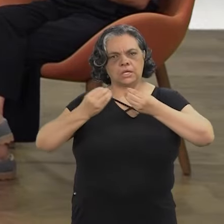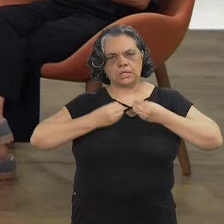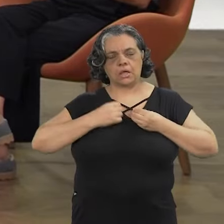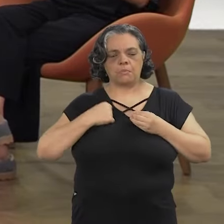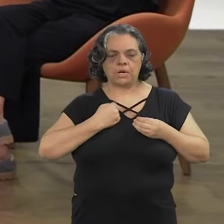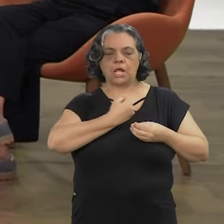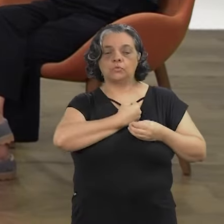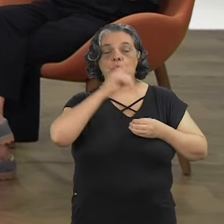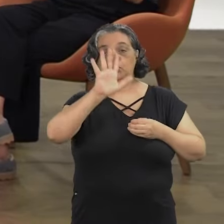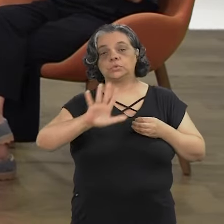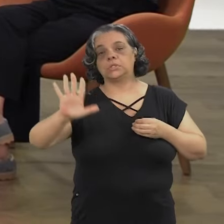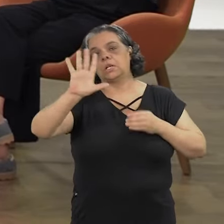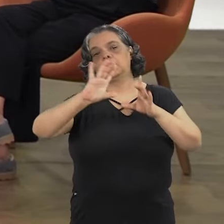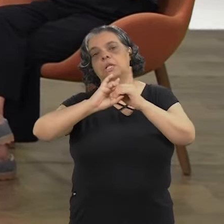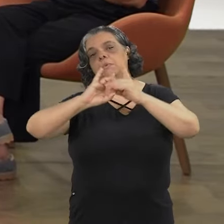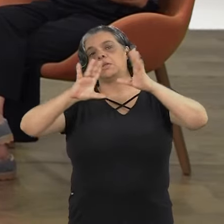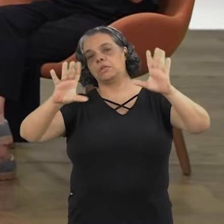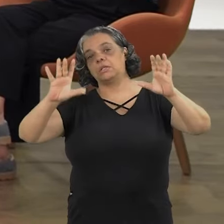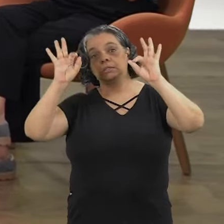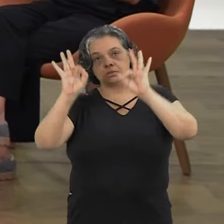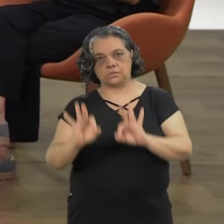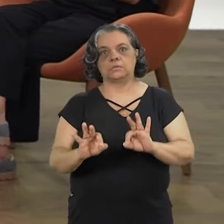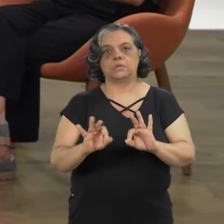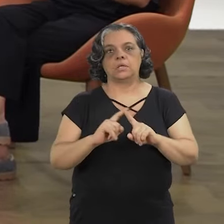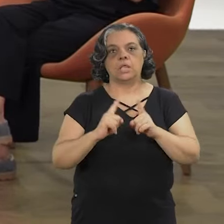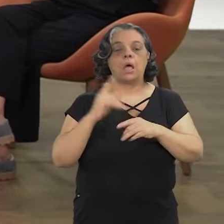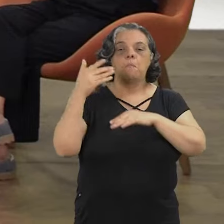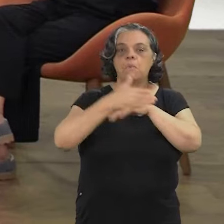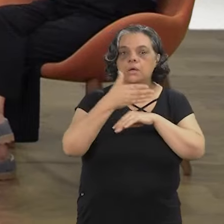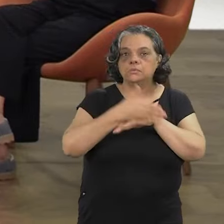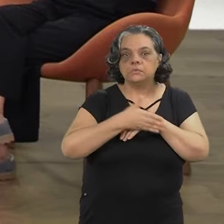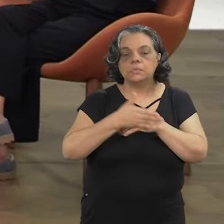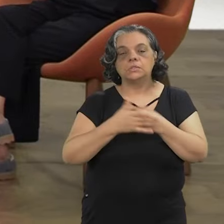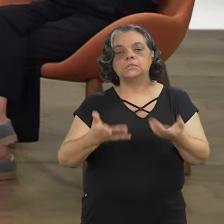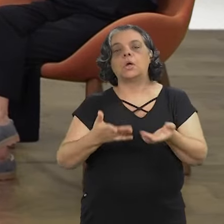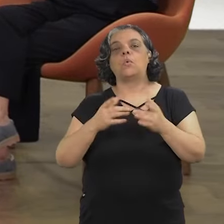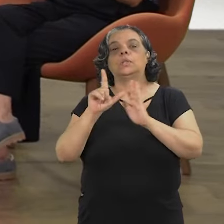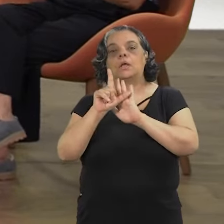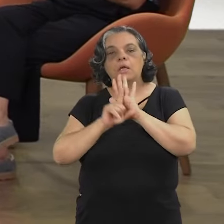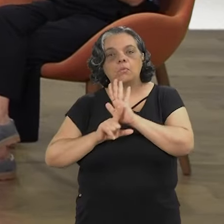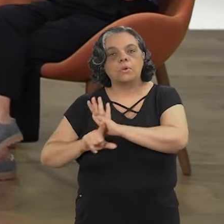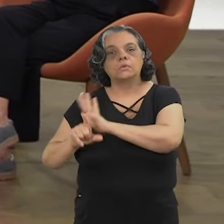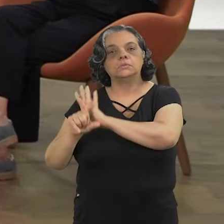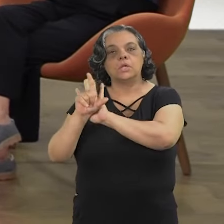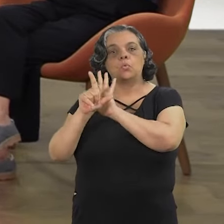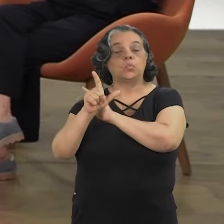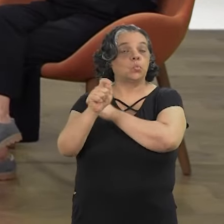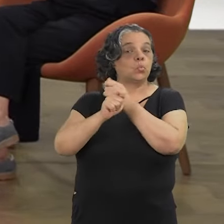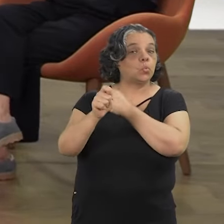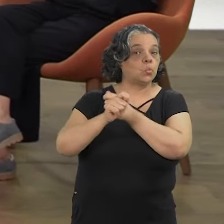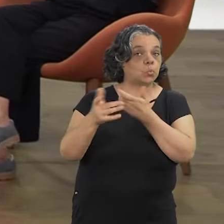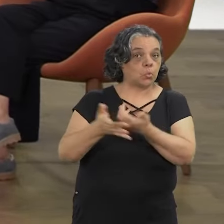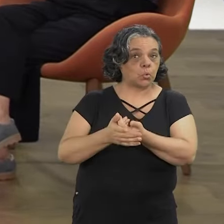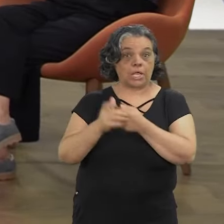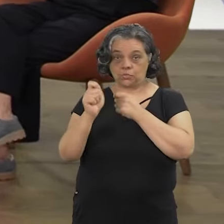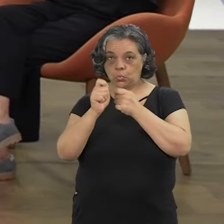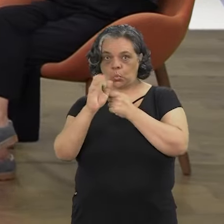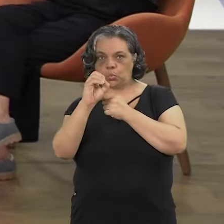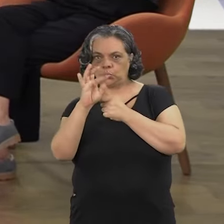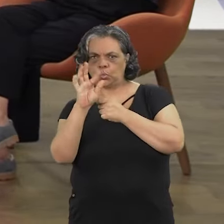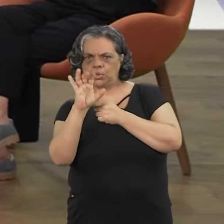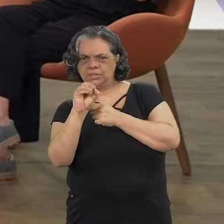trariam pra gente um cenário de democratização de fato da participação da regulação do controle e quando a